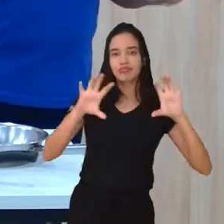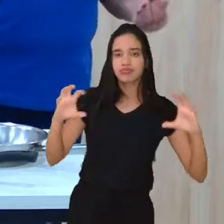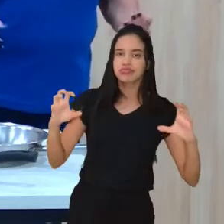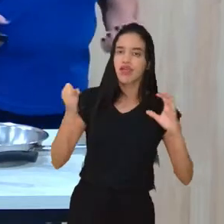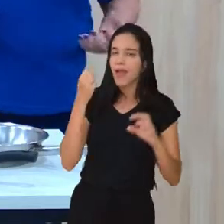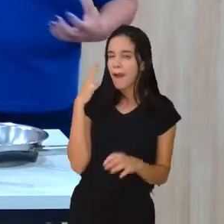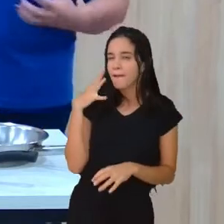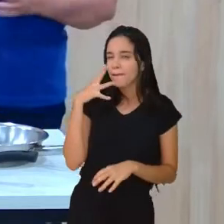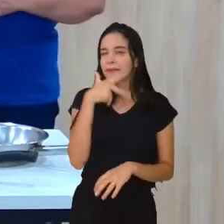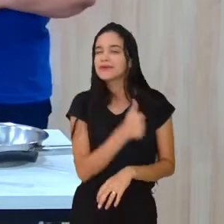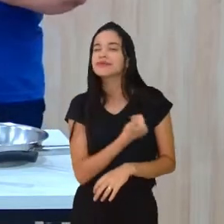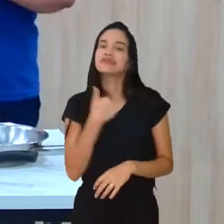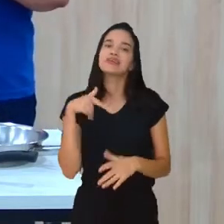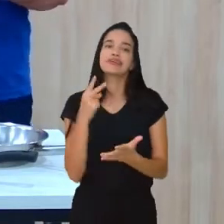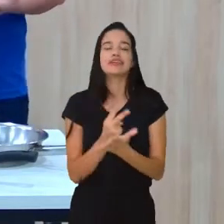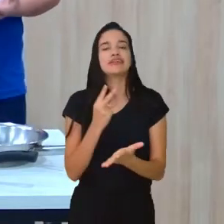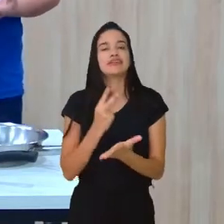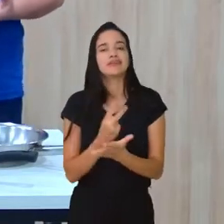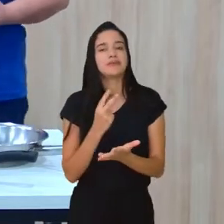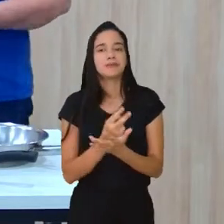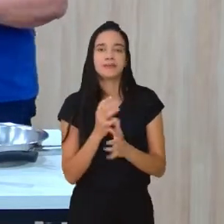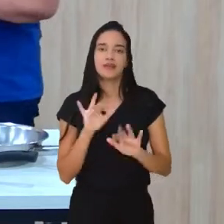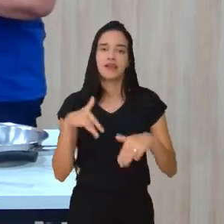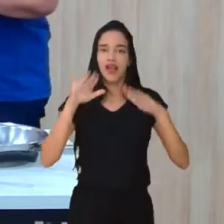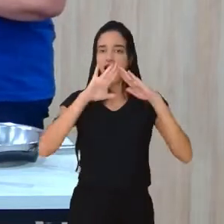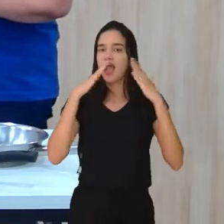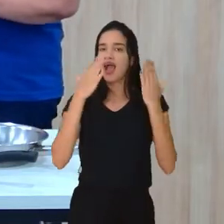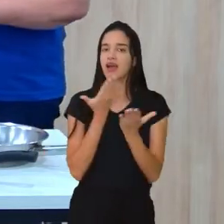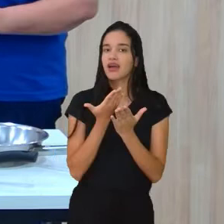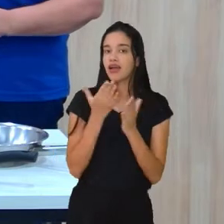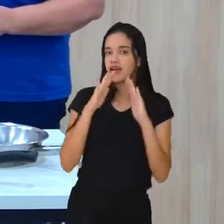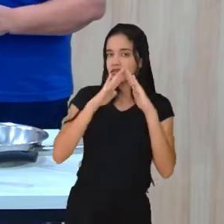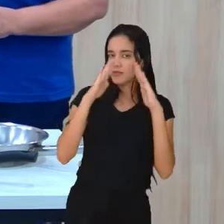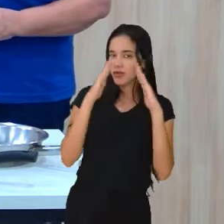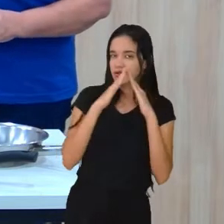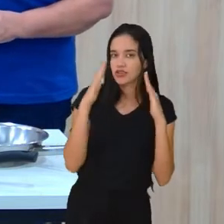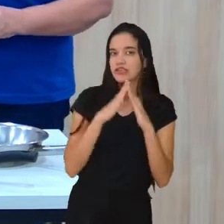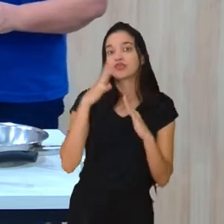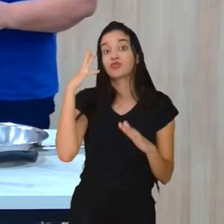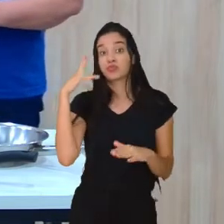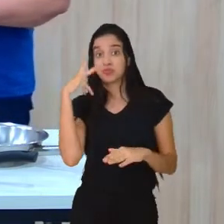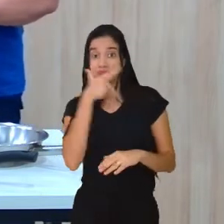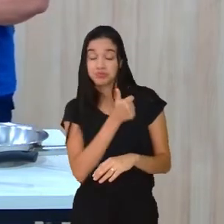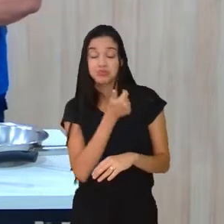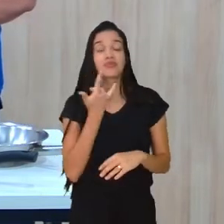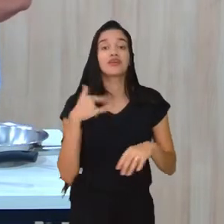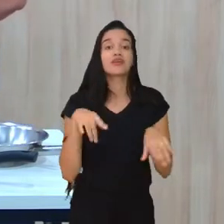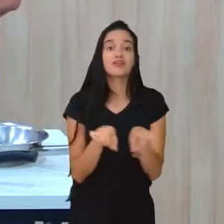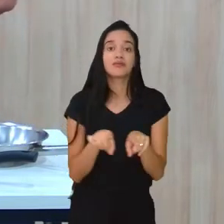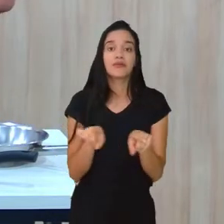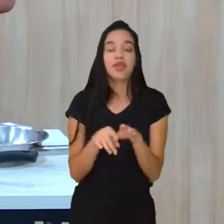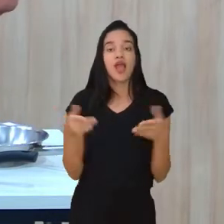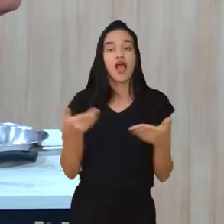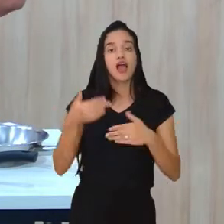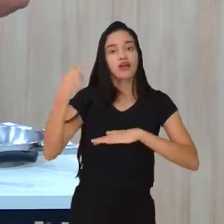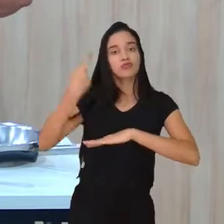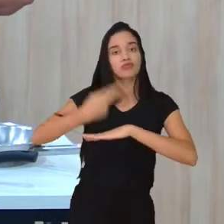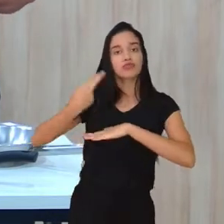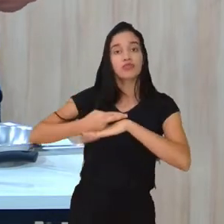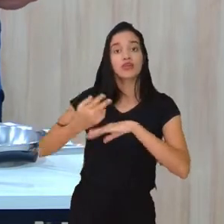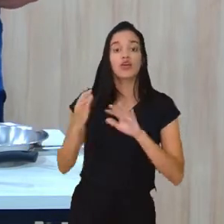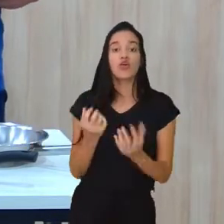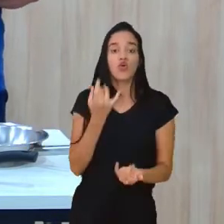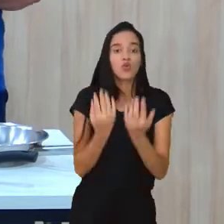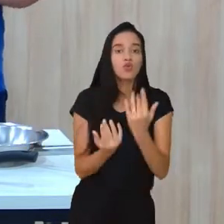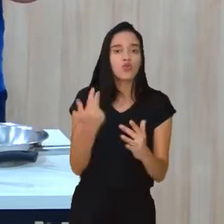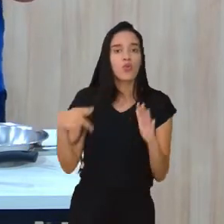bem bonito, sempre são casas bem elegantes, né? Então, vejam aí a questão. E a questão da irradiação, o próprio fogo,